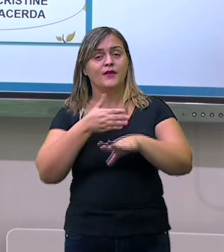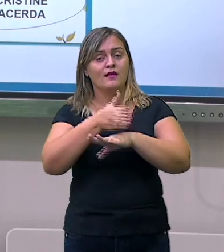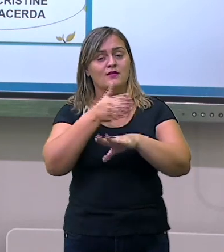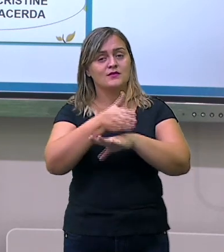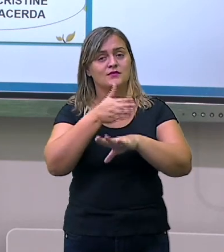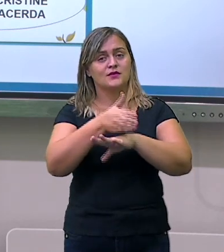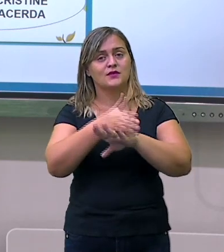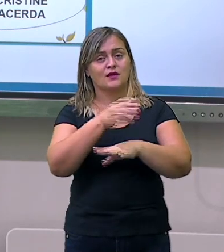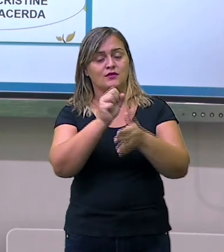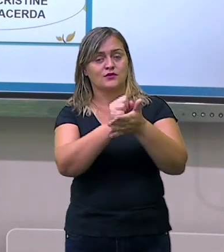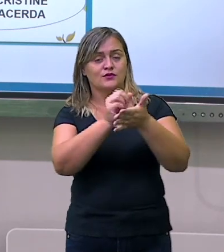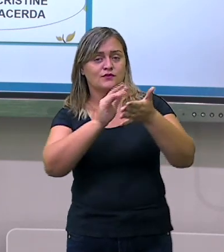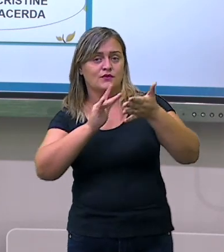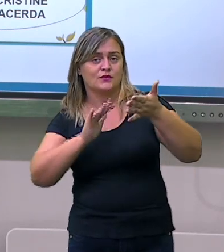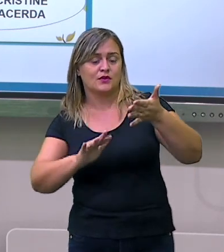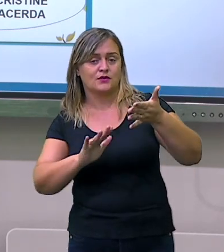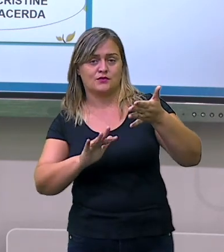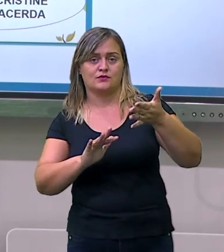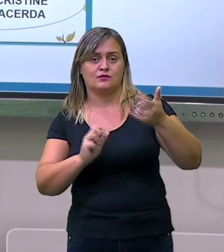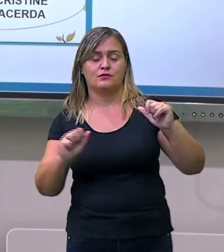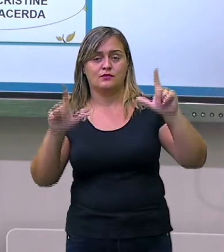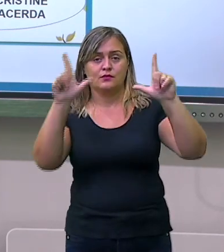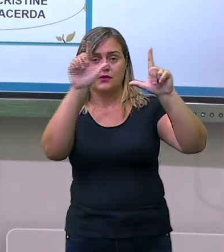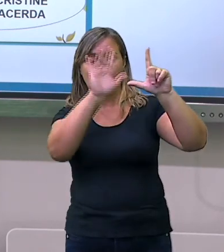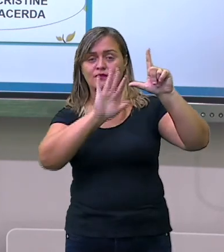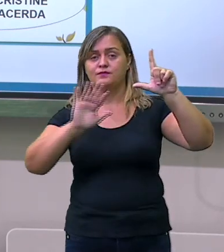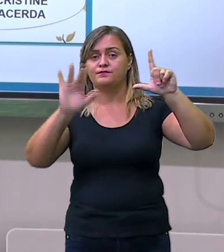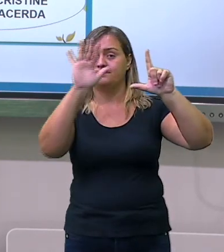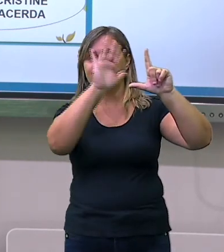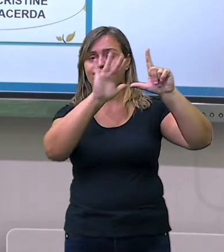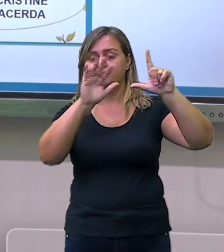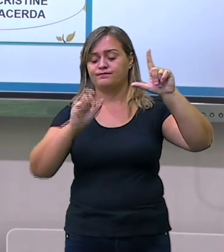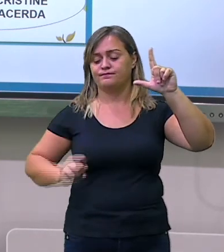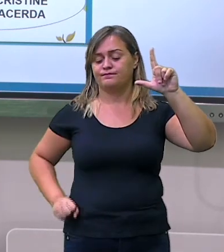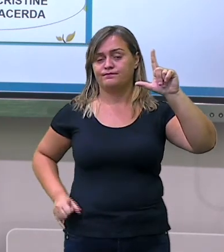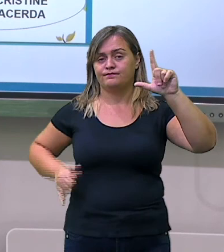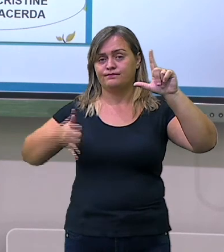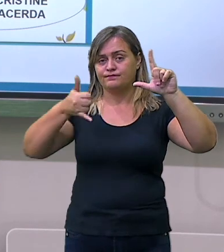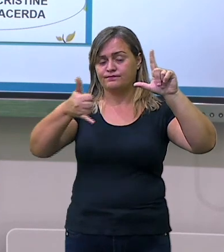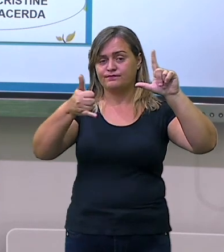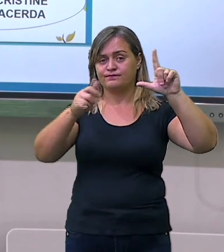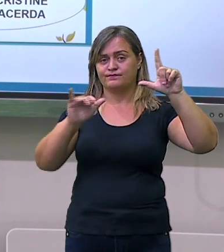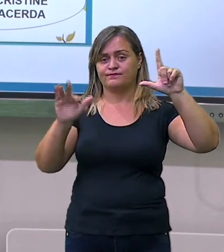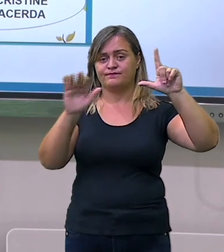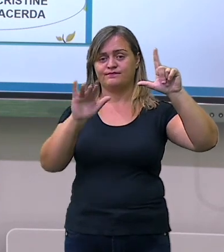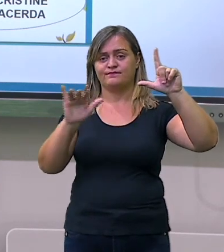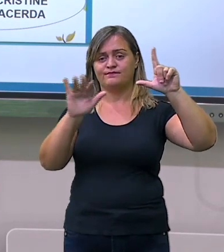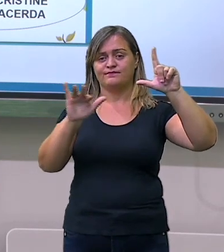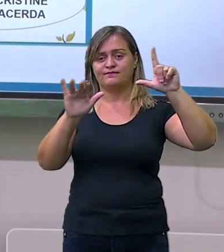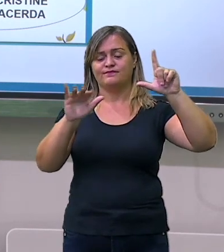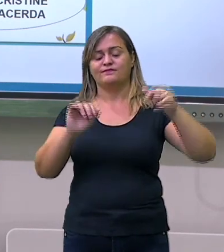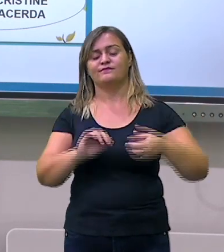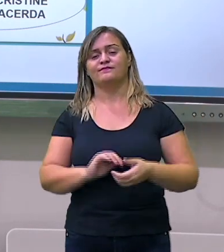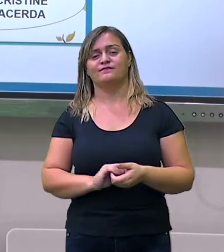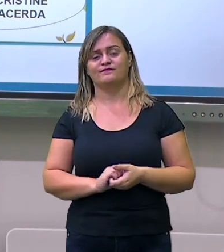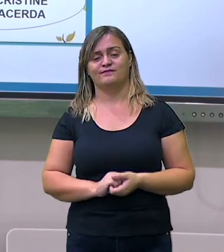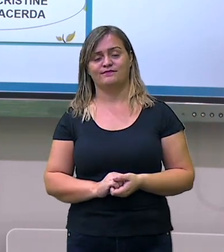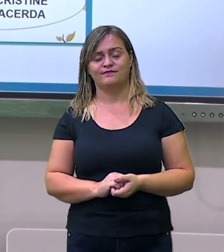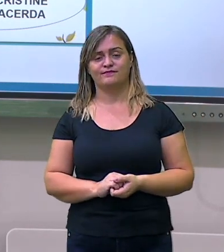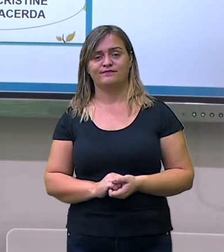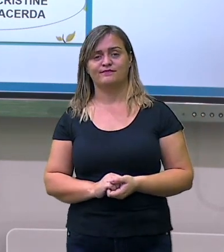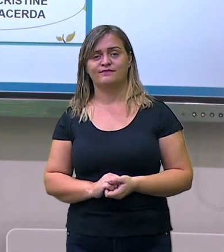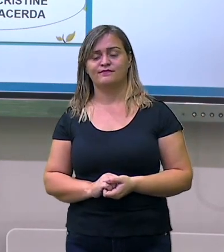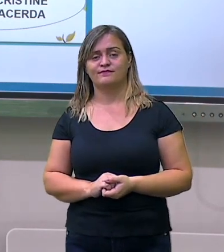nossas atividades na plataforma SMED-GV, aponte a câmera do seu celular na imagem que aparece no canto da